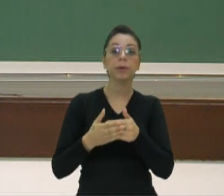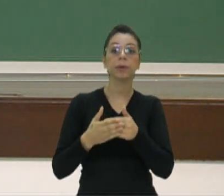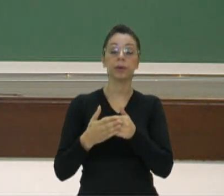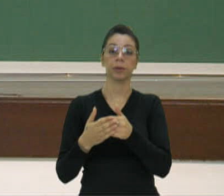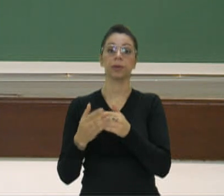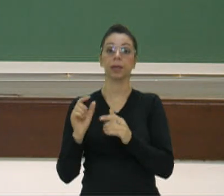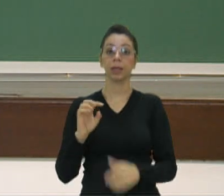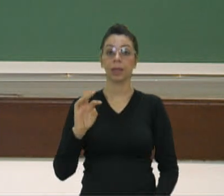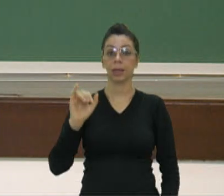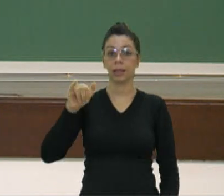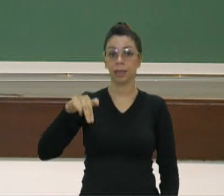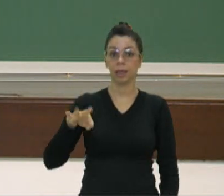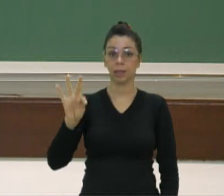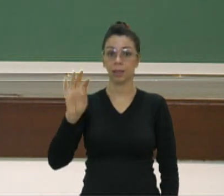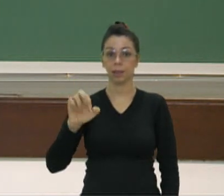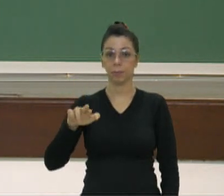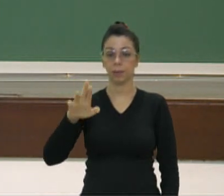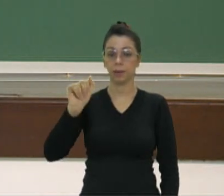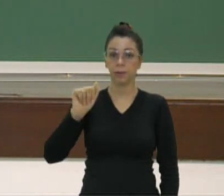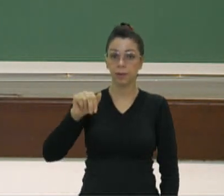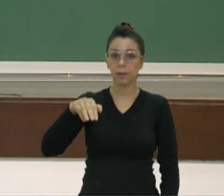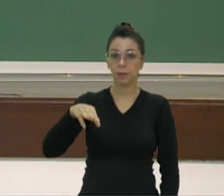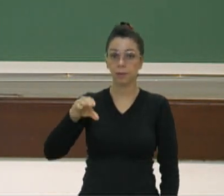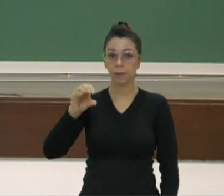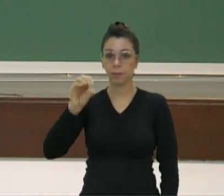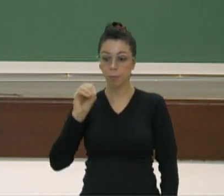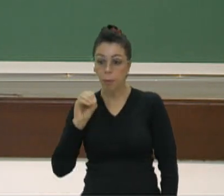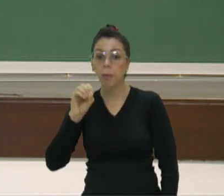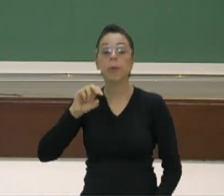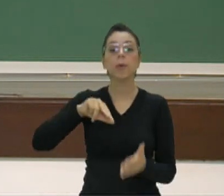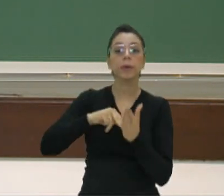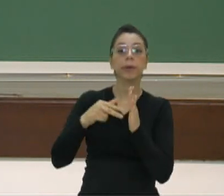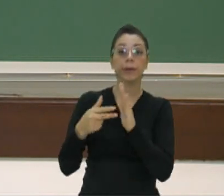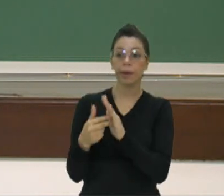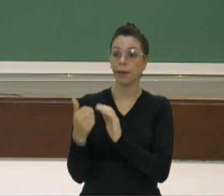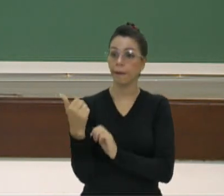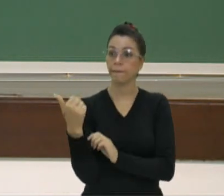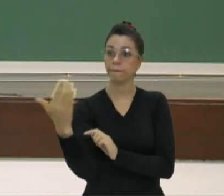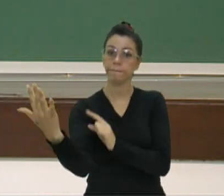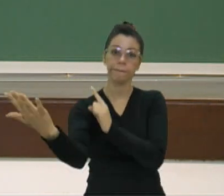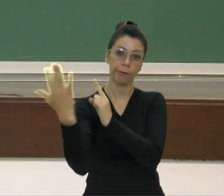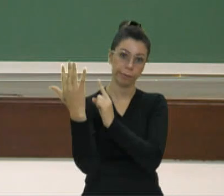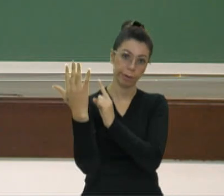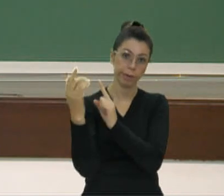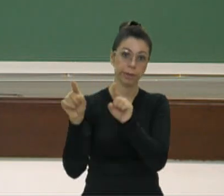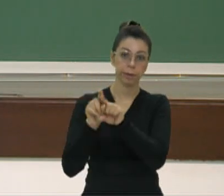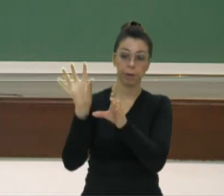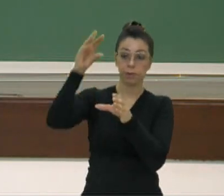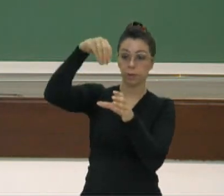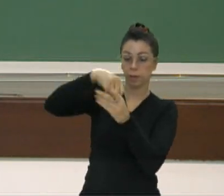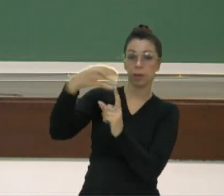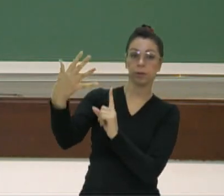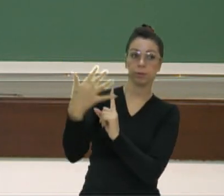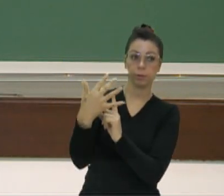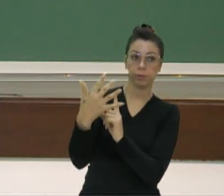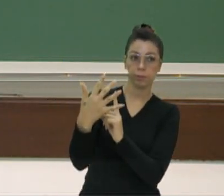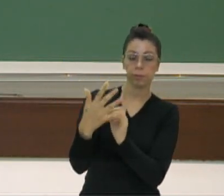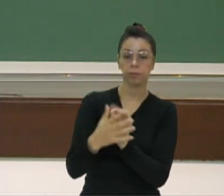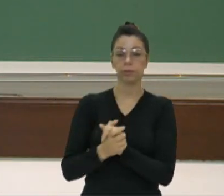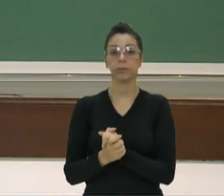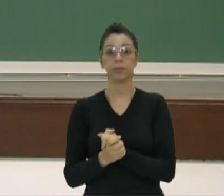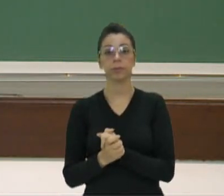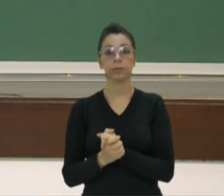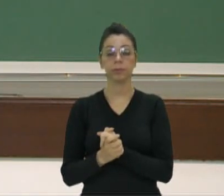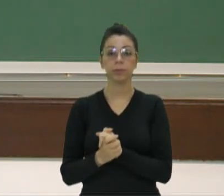internos e externos, nós vamos ter erosão externa, mas quando fala sedimentação, mas o último é que é o perrengue. A